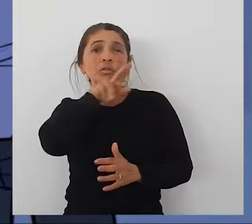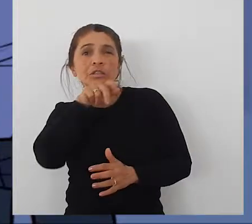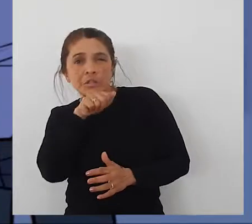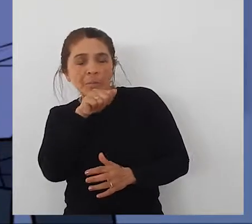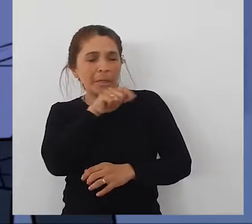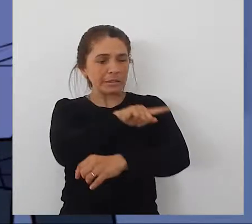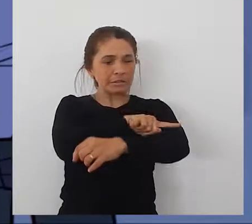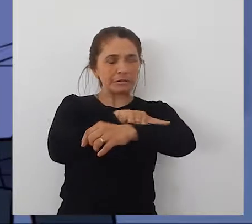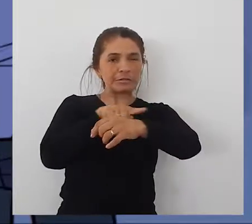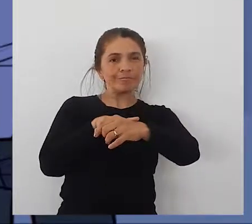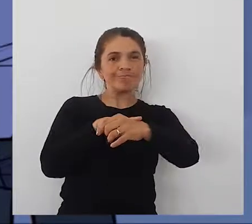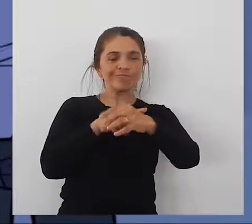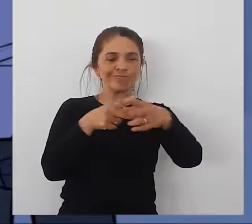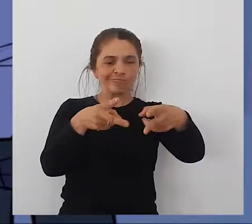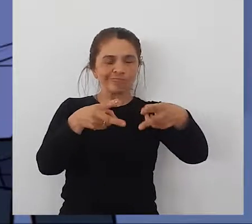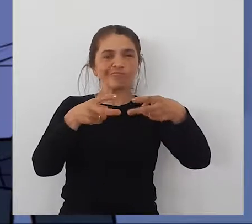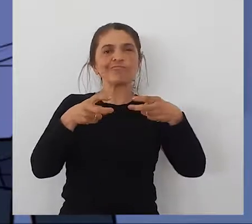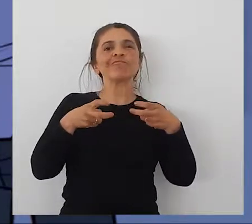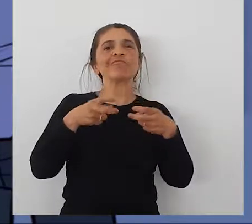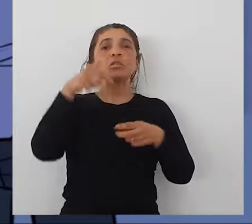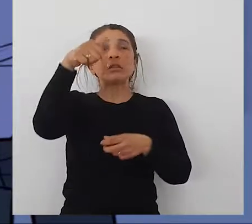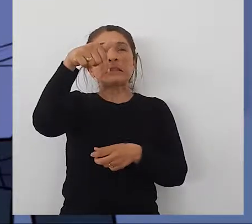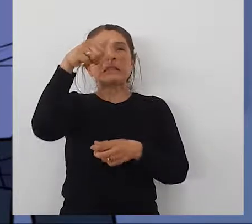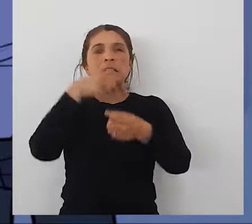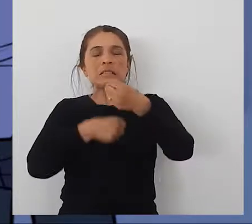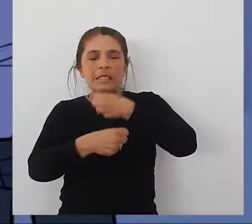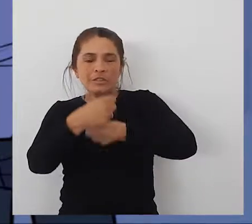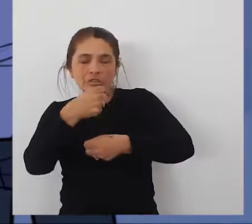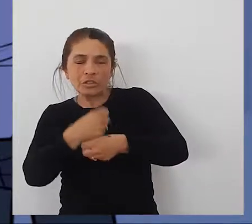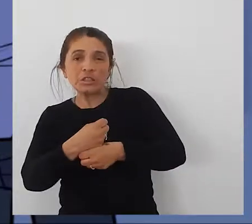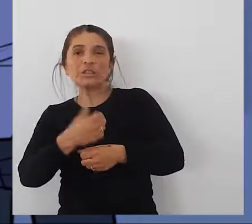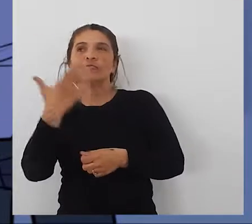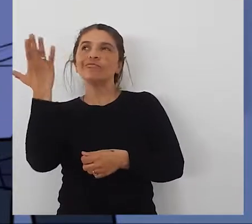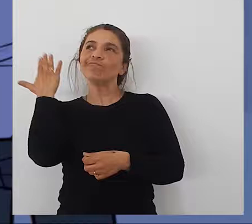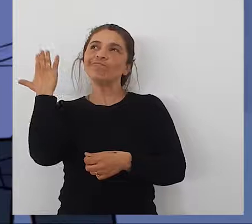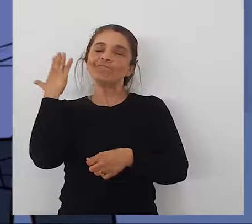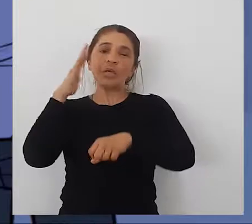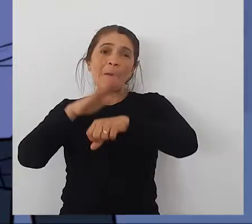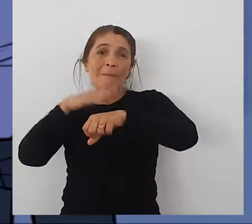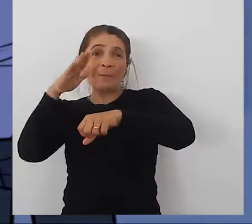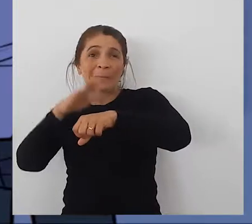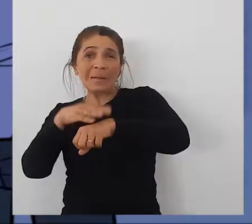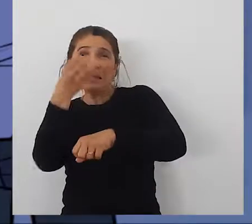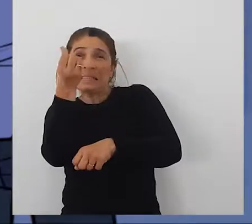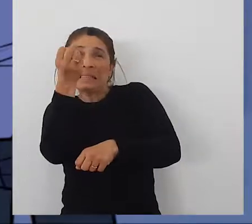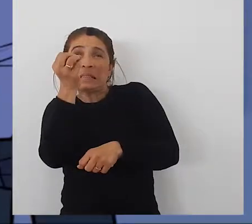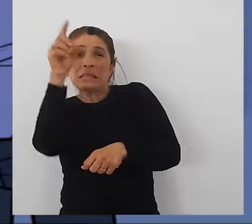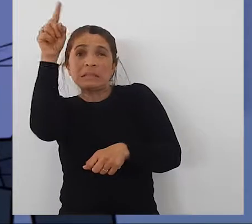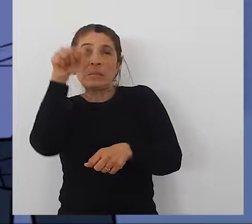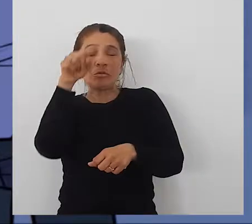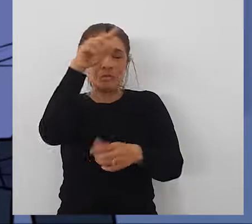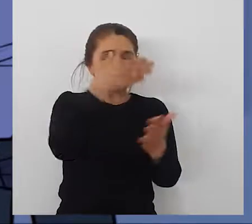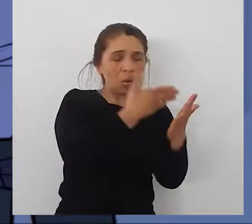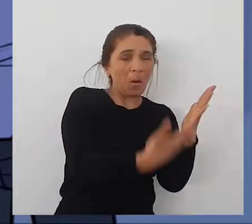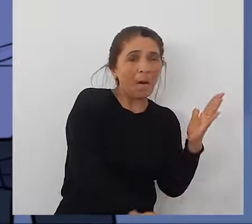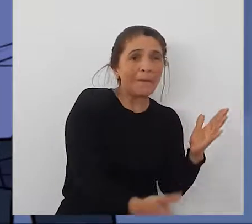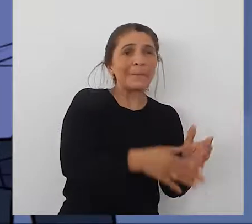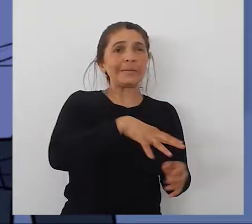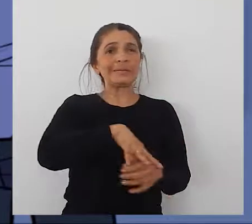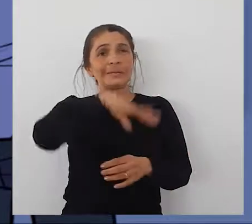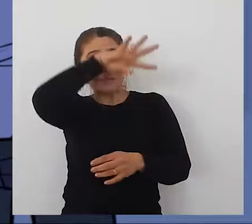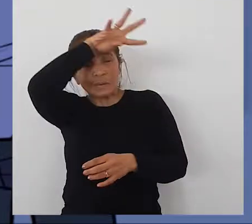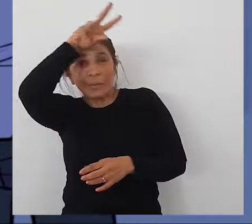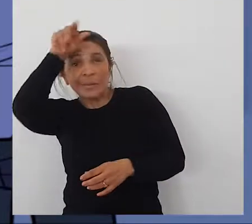Cerrado recua, mas em 7 anos é 60% maior que perda da Amazônia. Como destruição